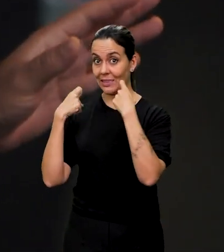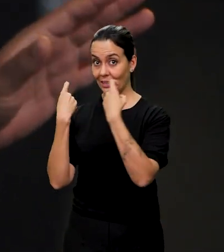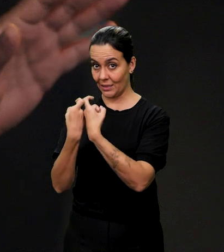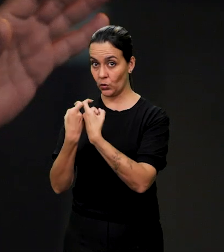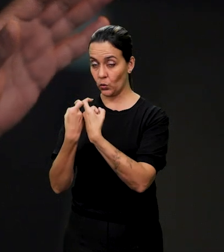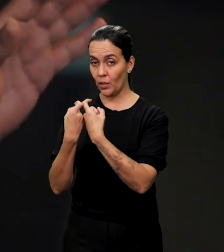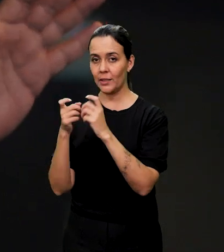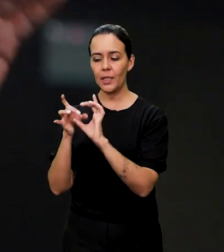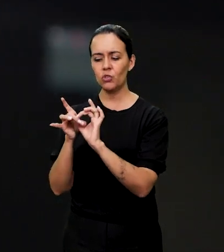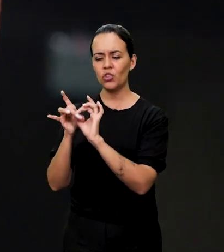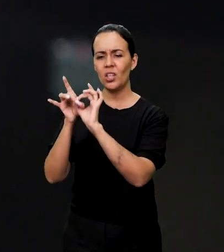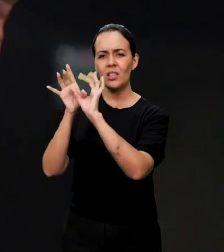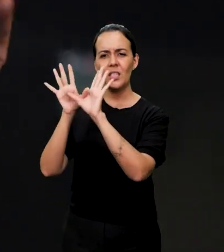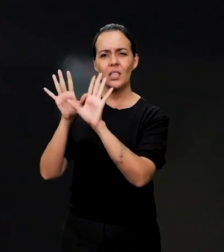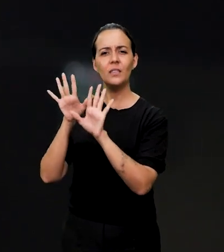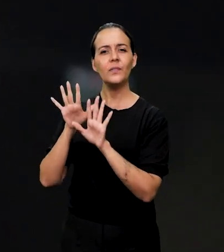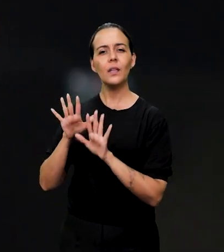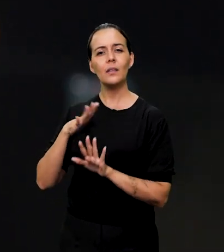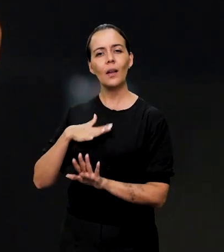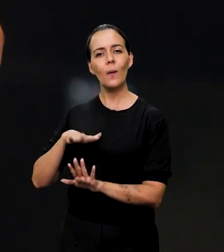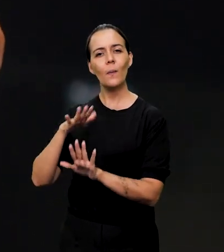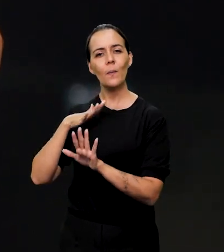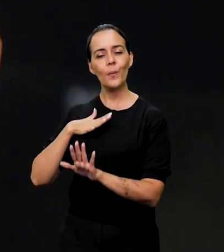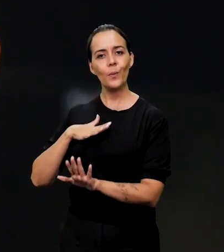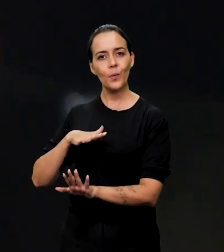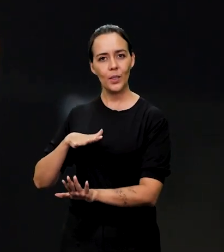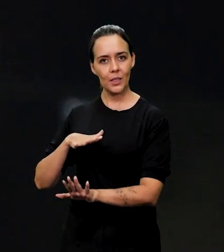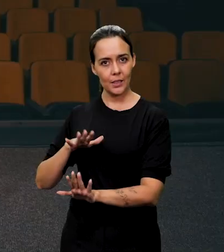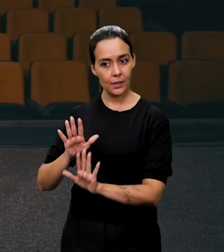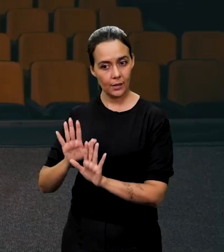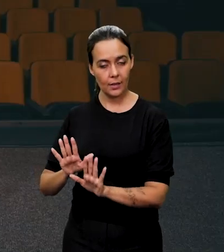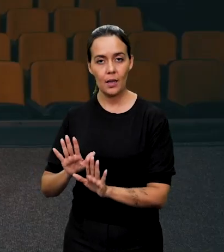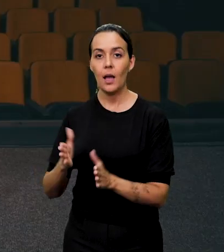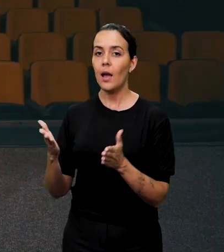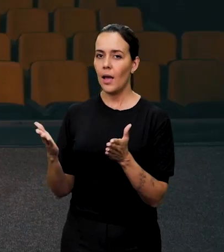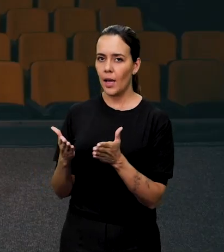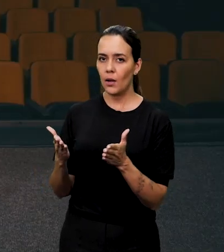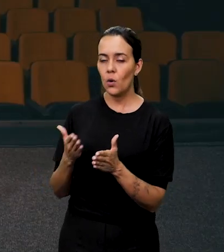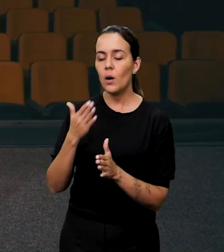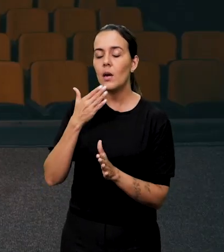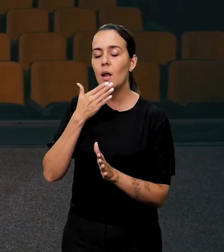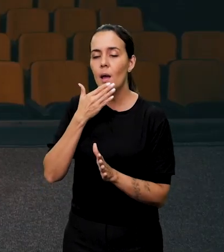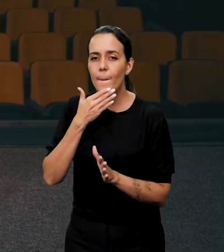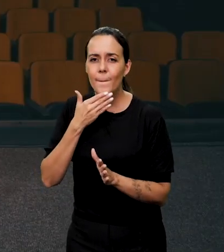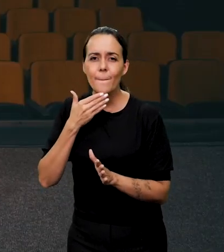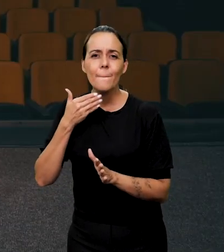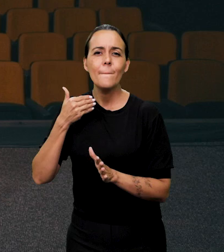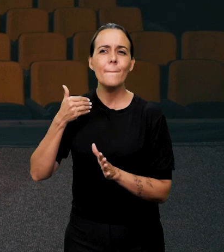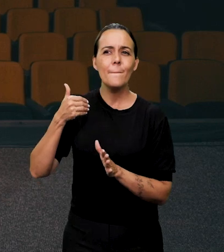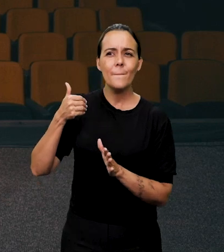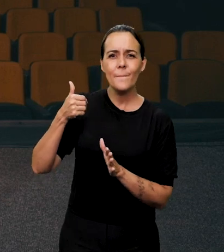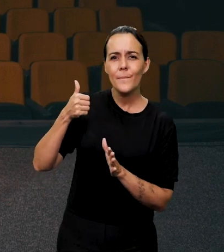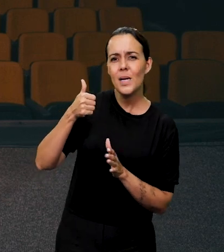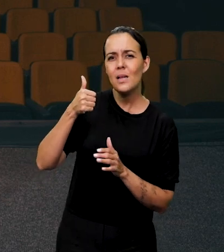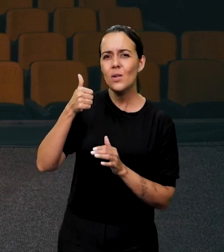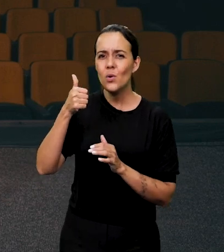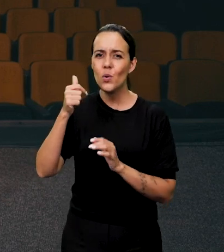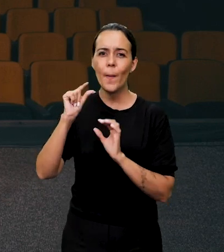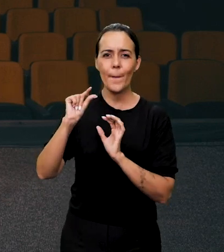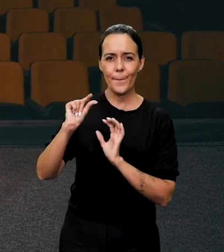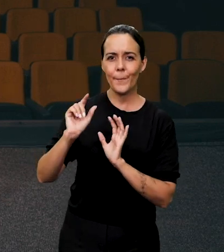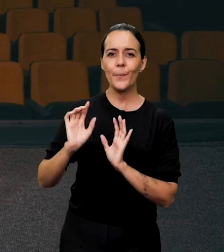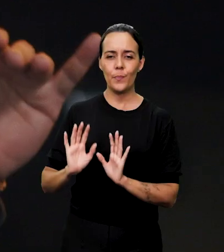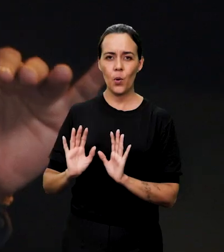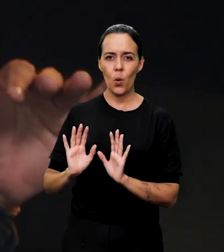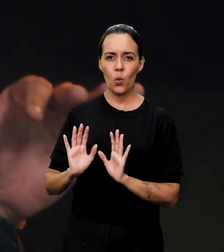maneira mais livre e tranquila, eu sinto que é algo que vai... A gente agora, eu acho que já vive um momento de uma certa decantação